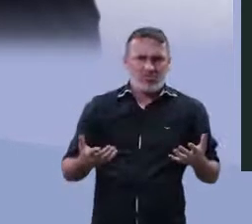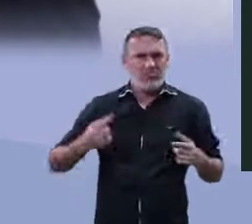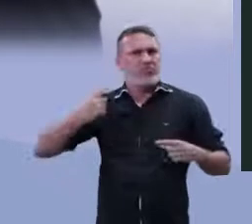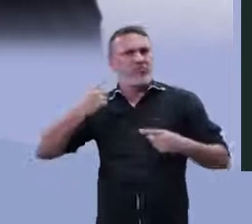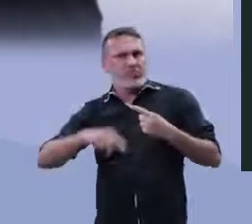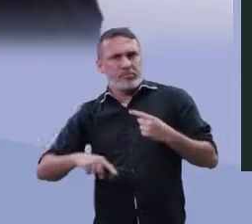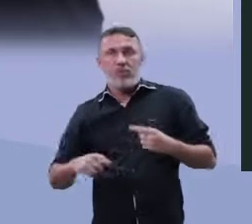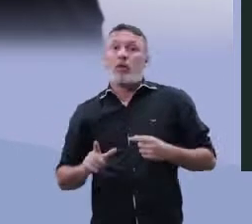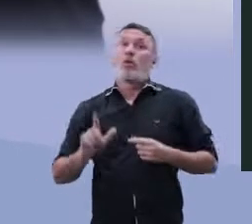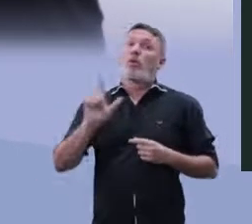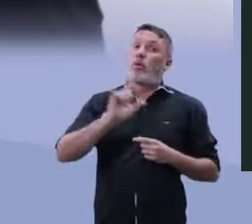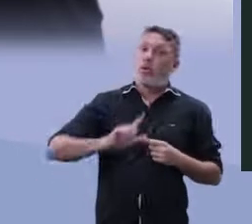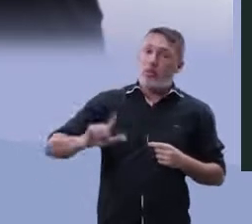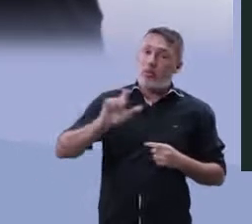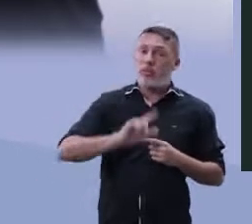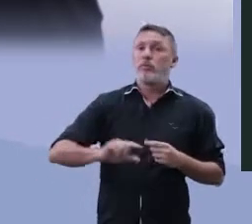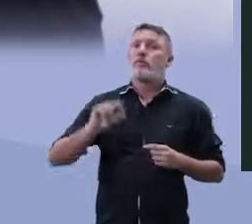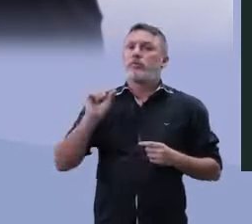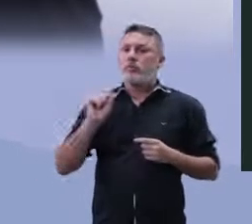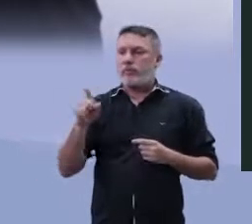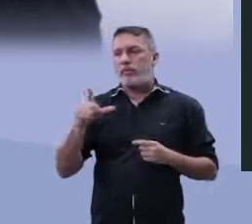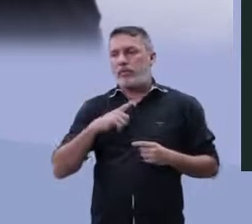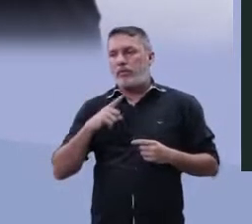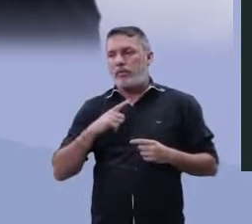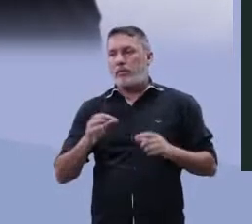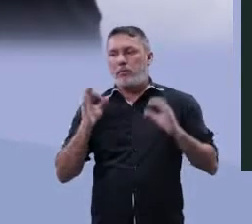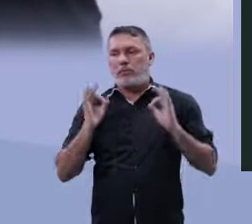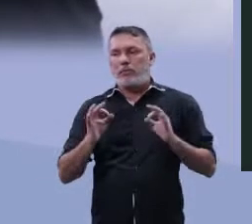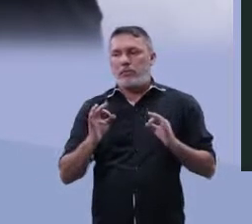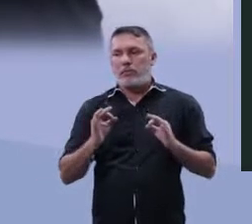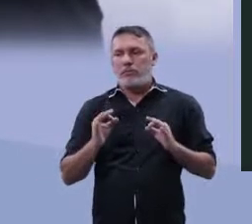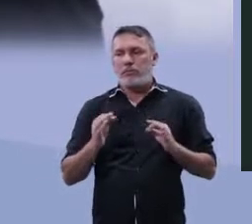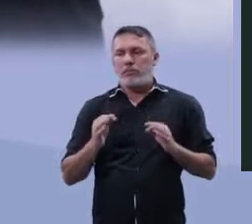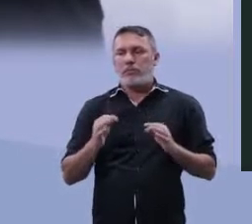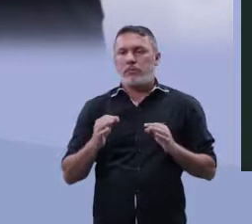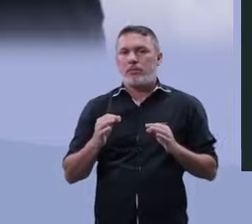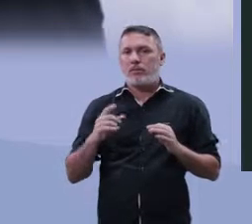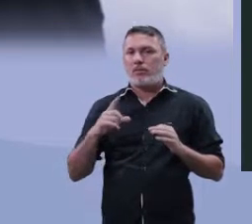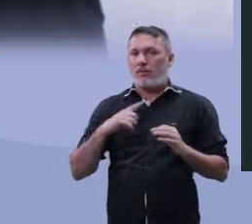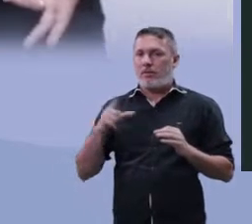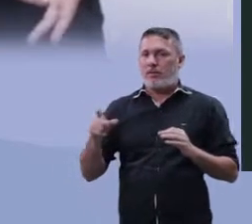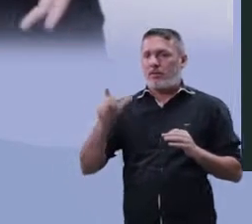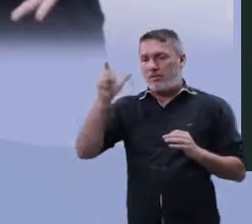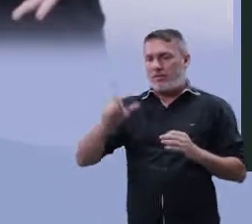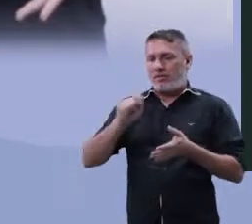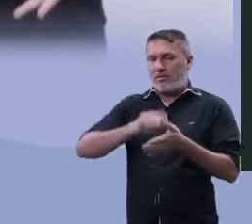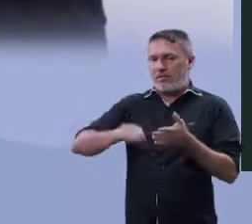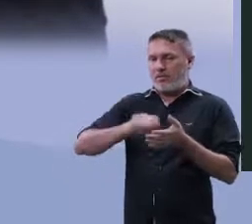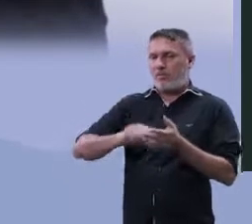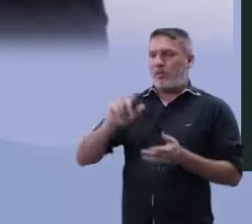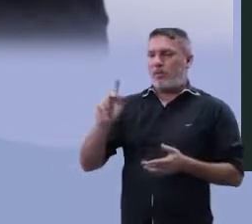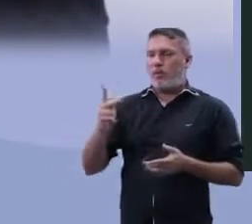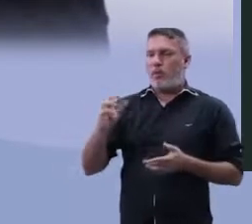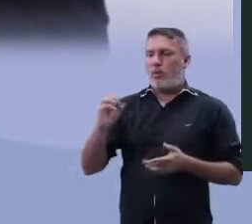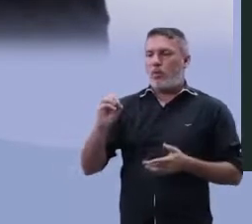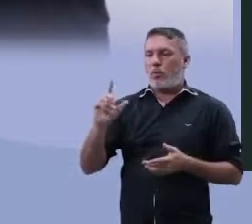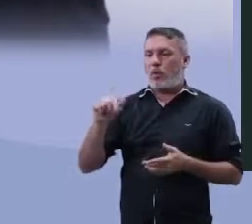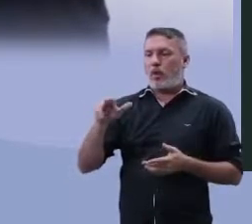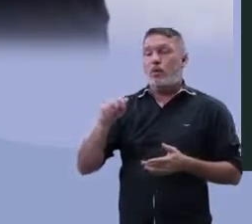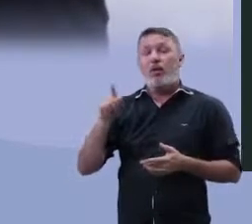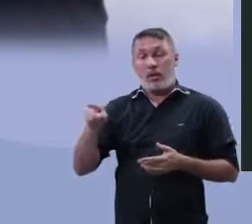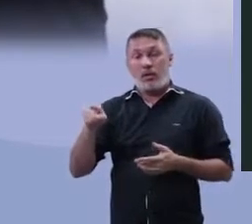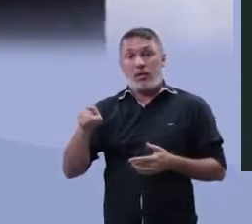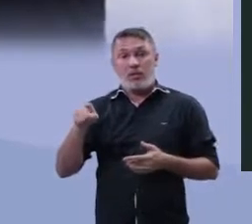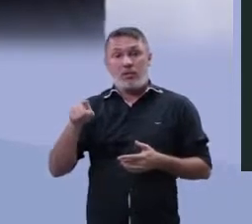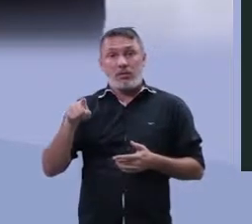seus objetivos, né? É claro que o Buarque de Holanda coloca, né?